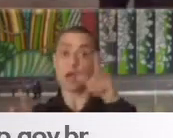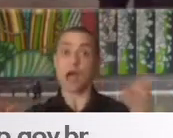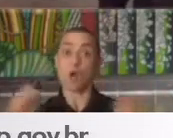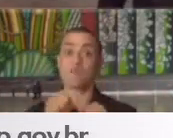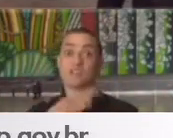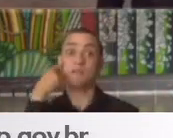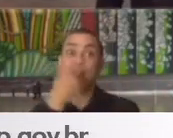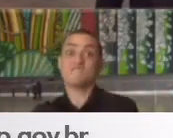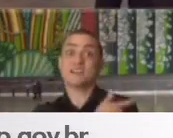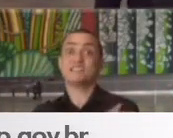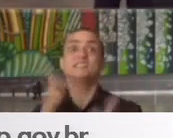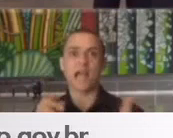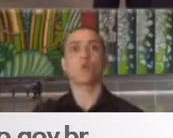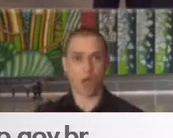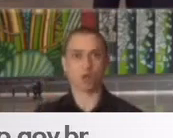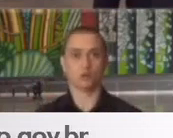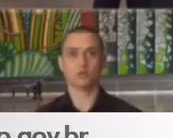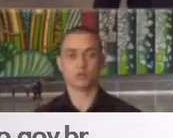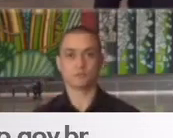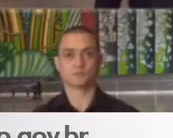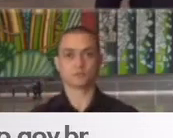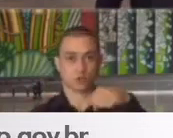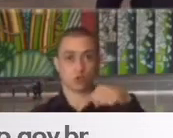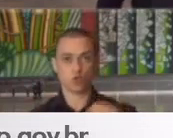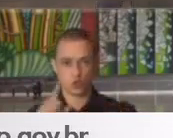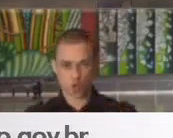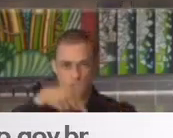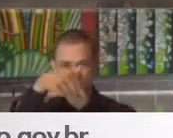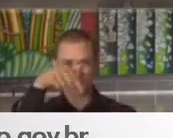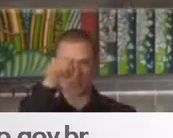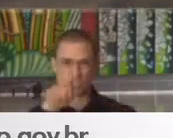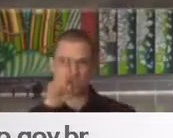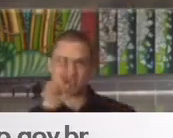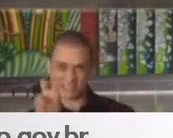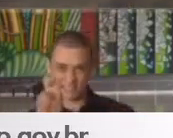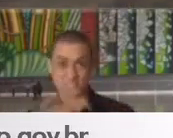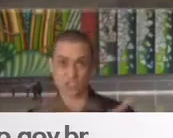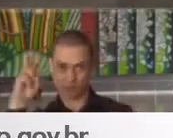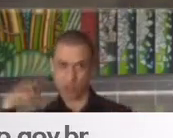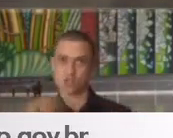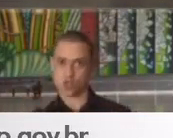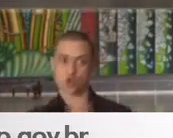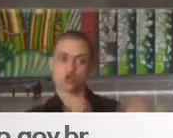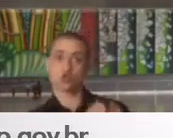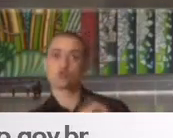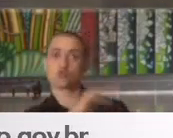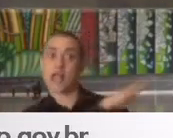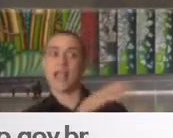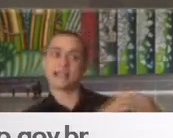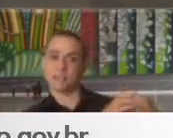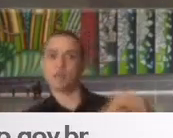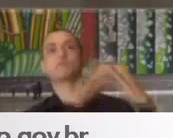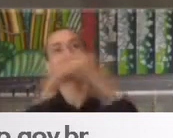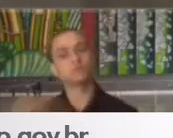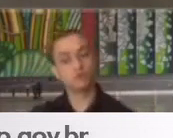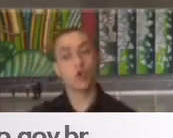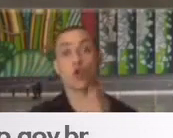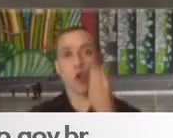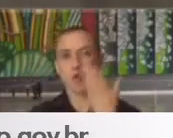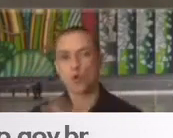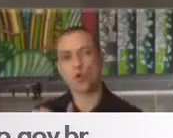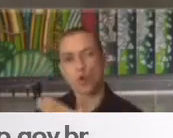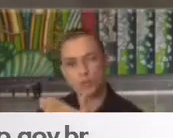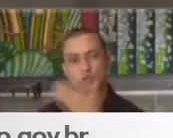Covas. Hoje, às 7h15 da manhã, estávamos lá, acompanhado do secretário da equipe, verificando o início da